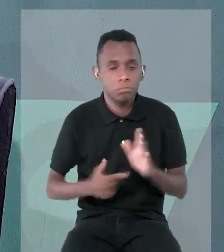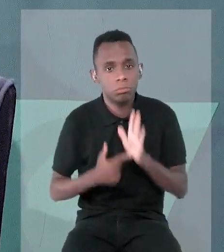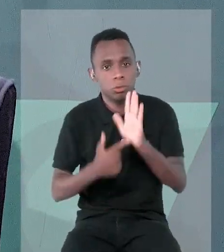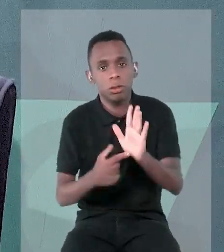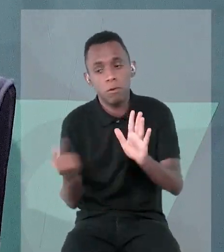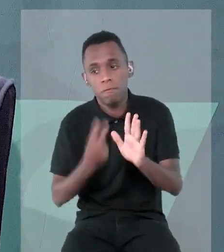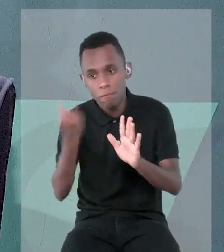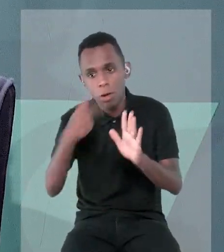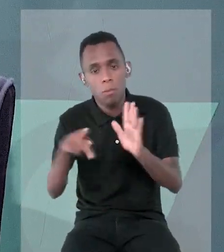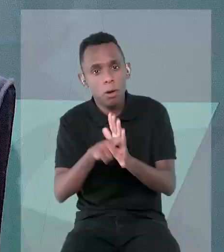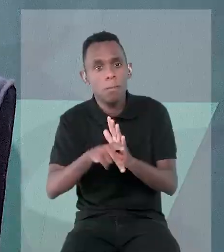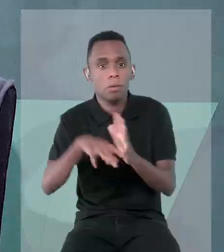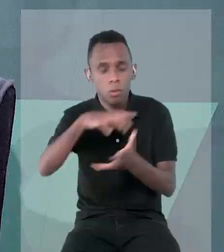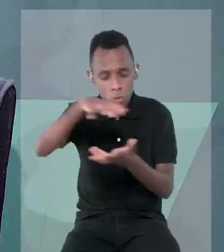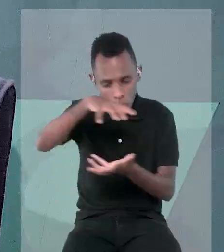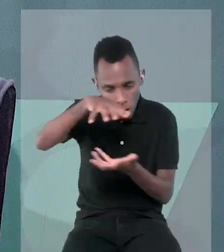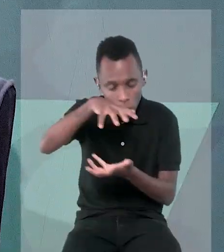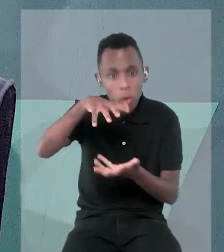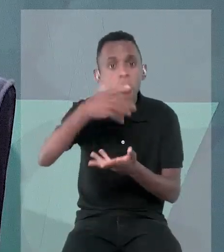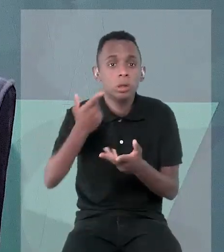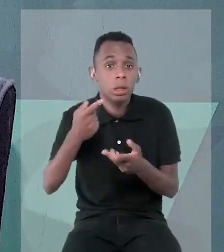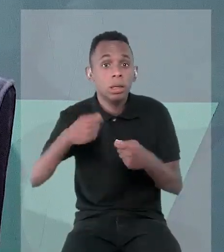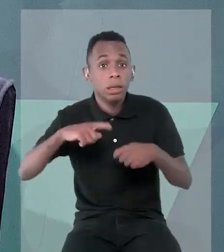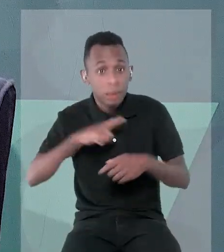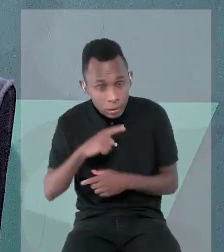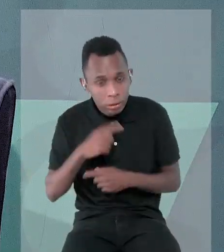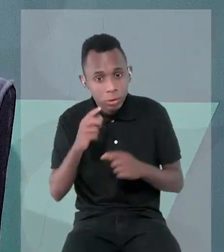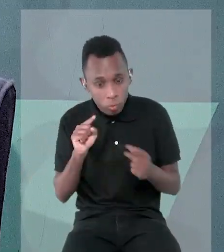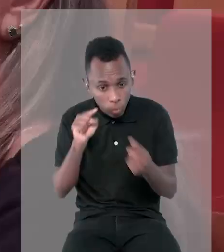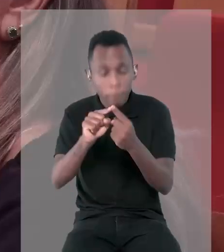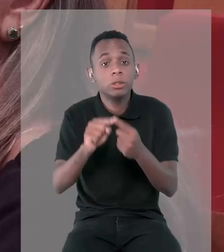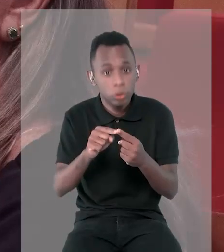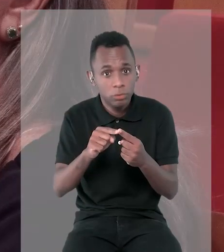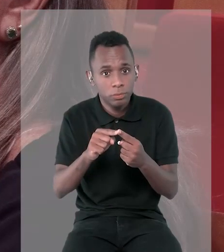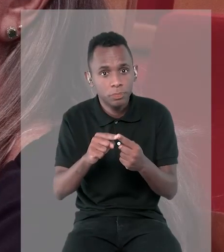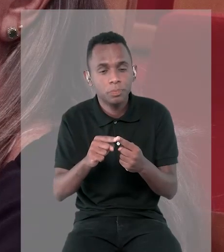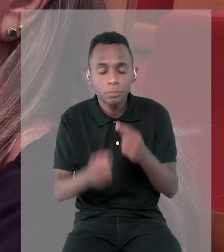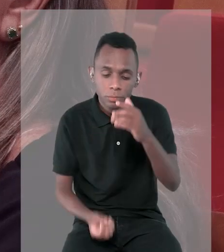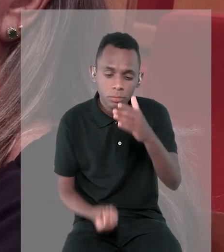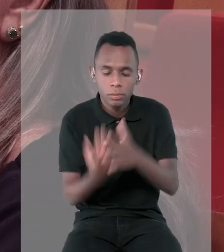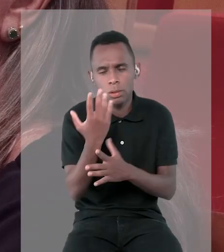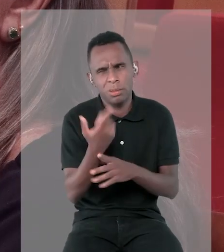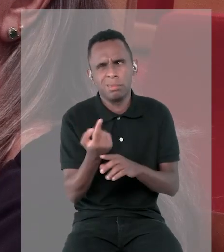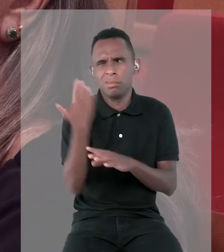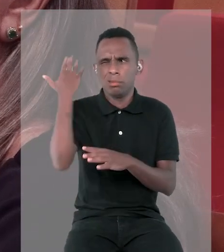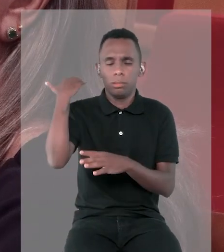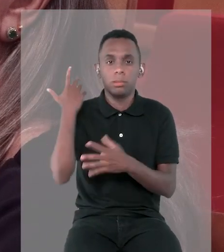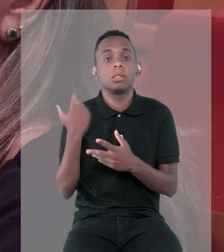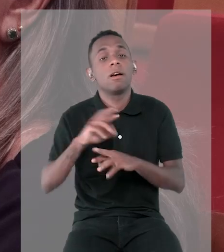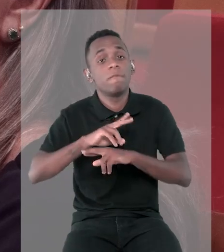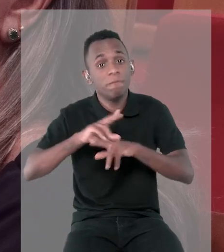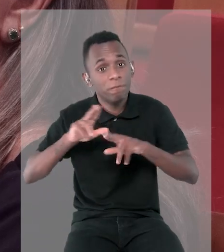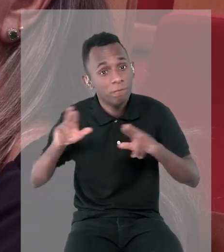valores da ecologia e, ao mesmo tempo, fazer entender às pessoas que elas tinham interesse nisso, foi construído, bem antes da minha época. Na